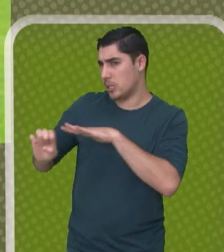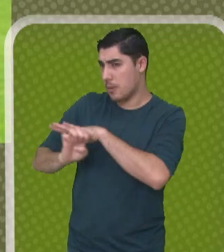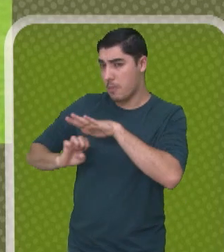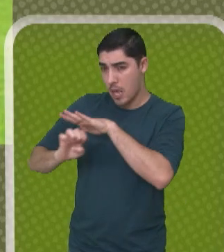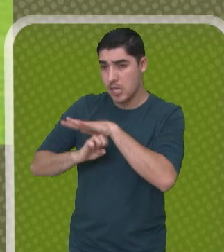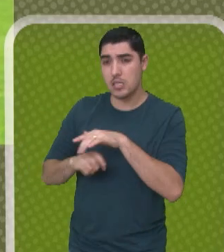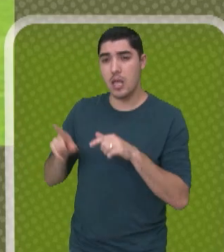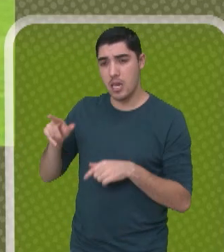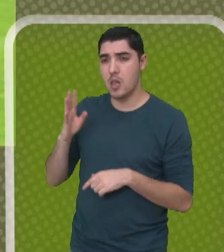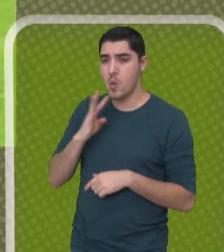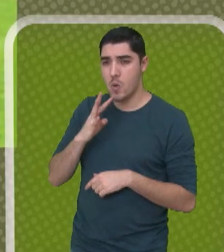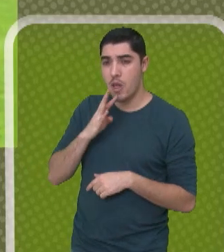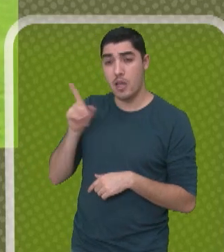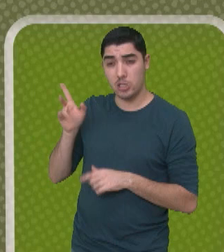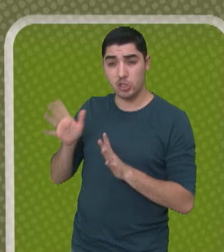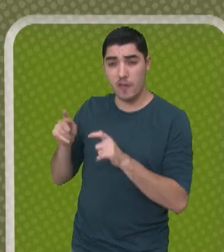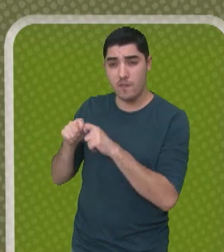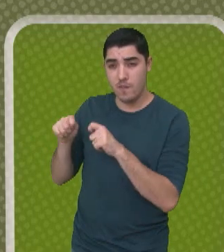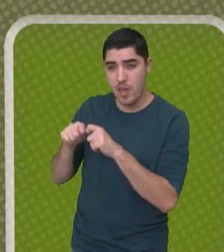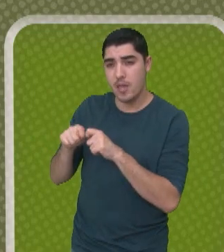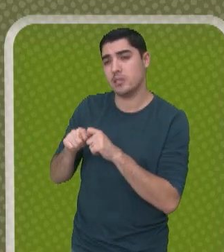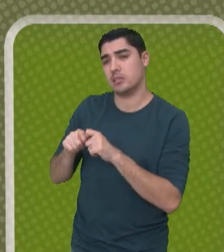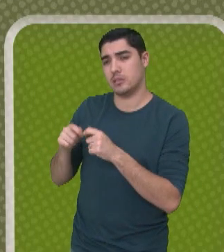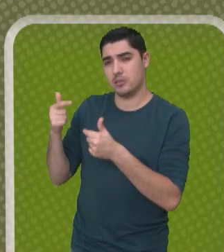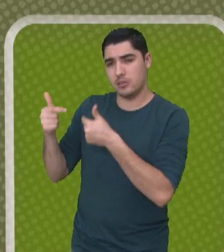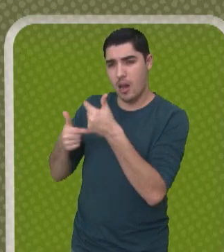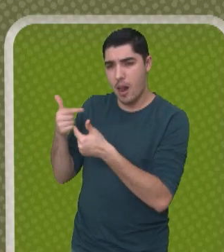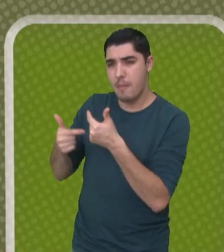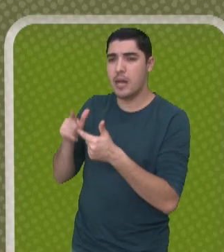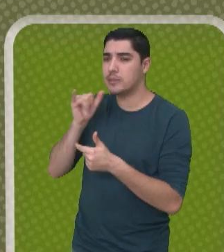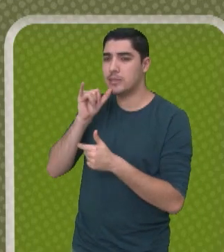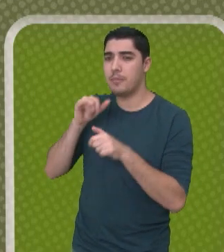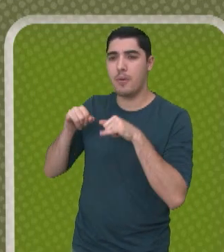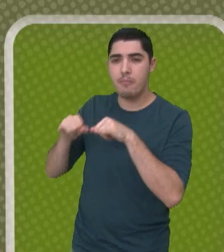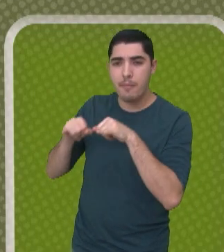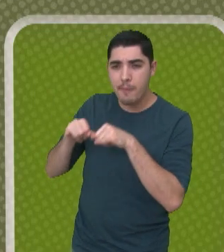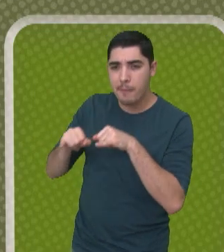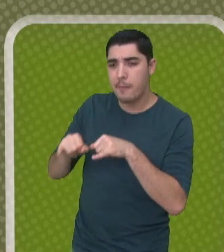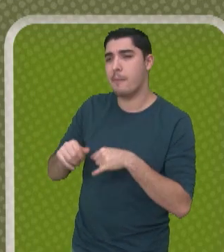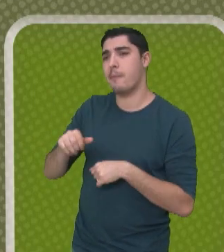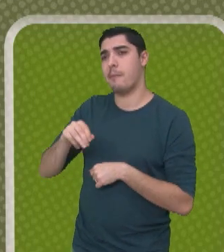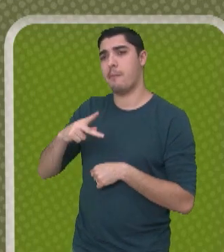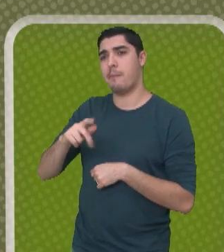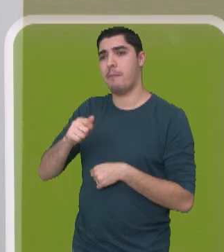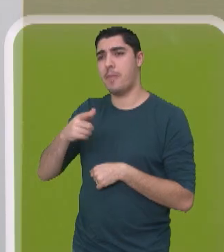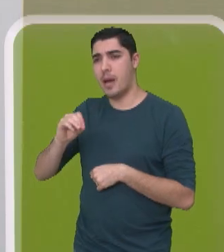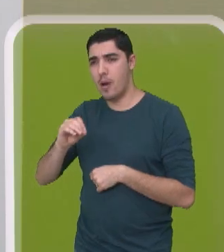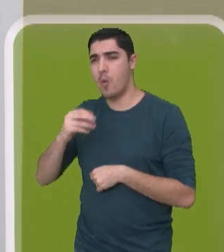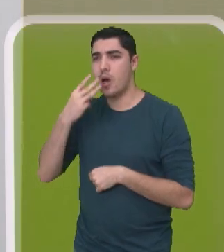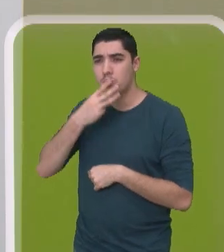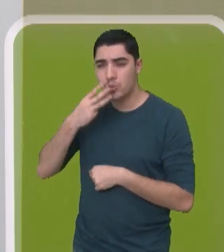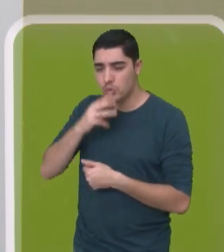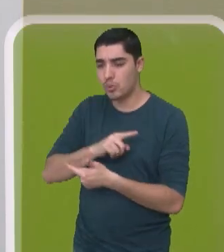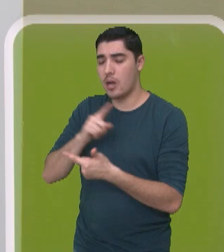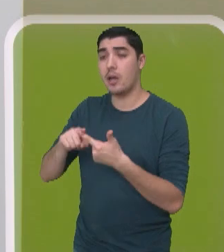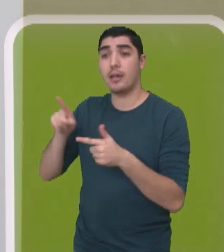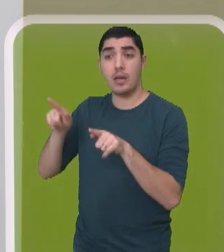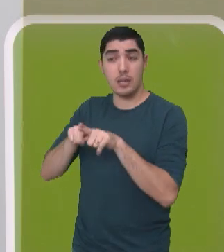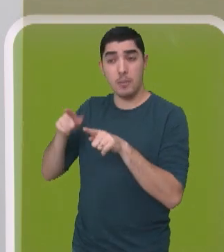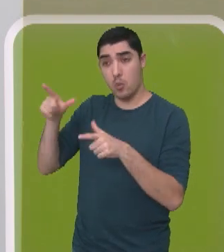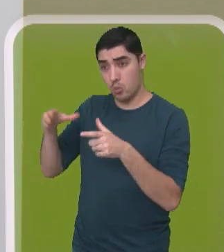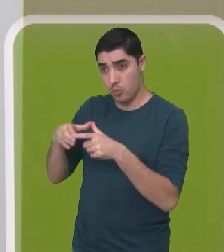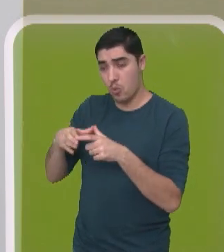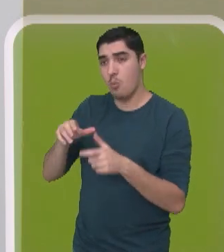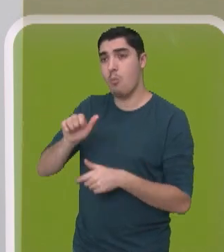processo, né, ele já fez, né, muitos trabalhos ali no Pão de Açúcar, no Audax, ele montou o time do Audax também, que foi praticamente campeão